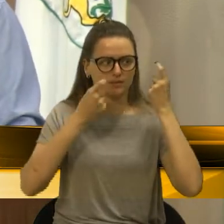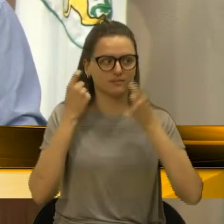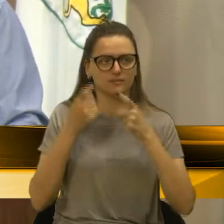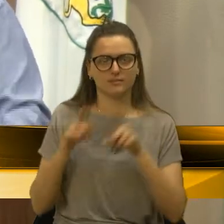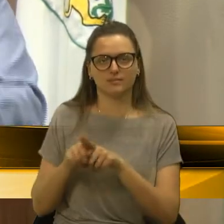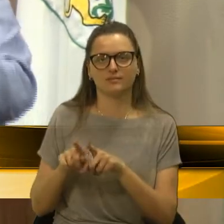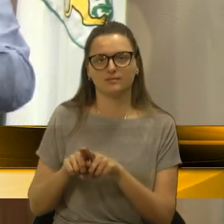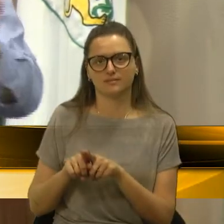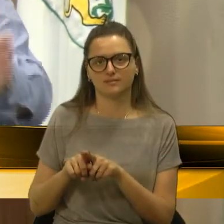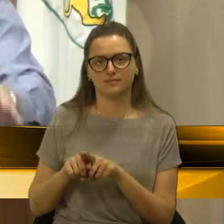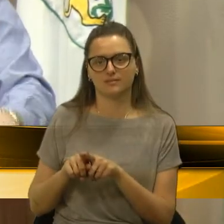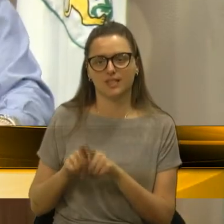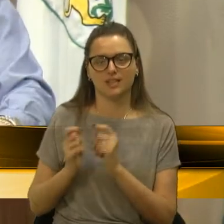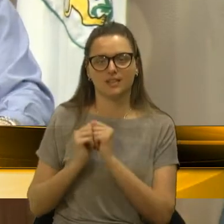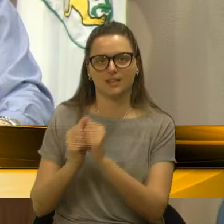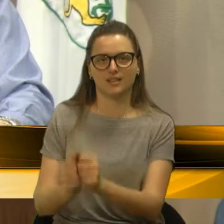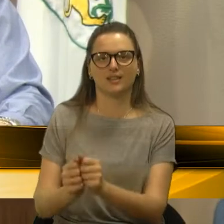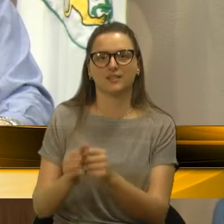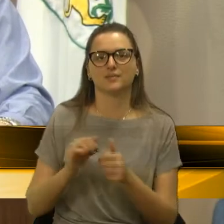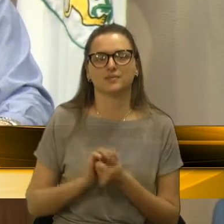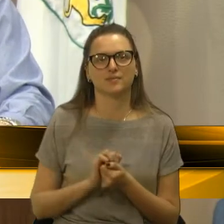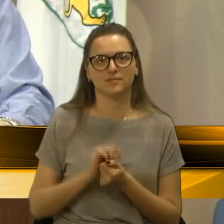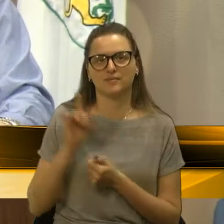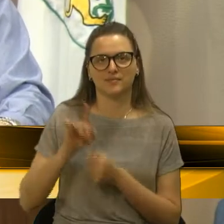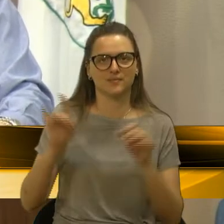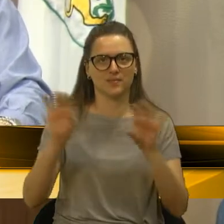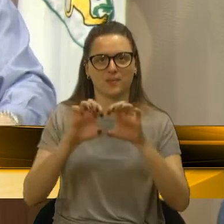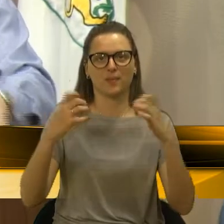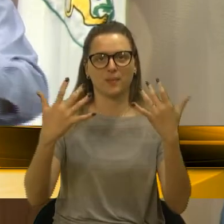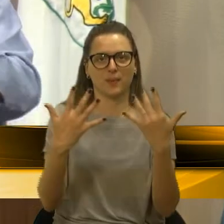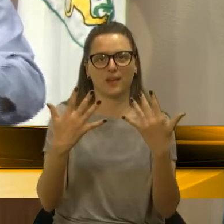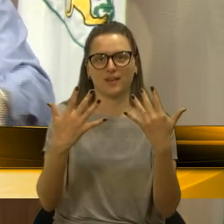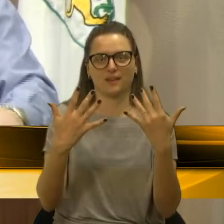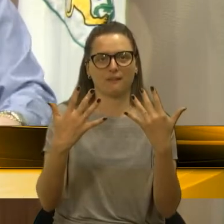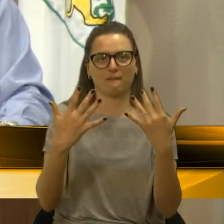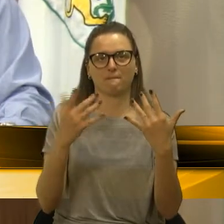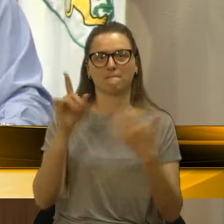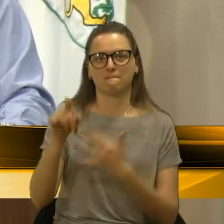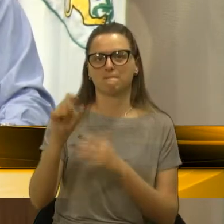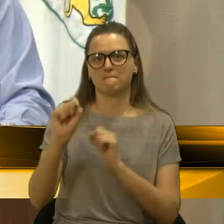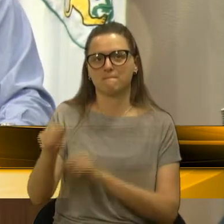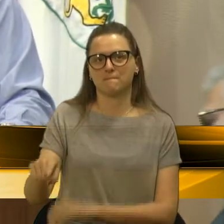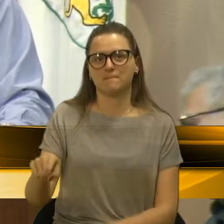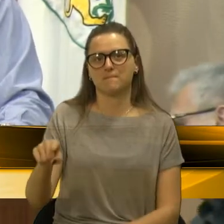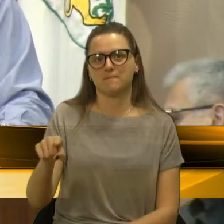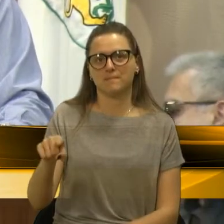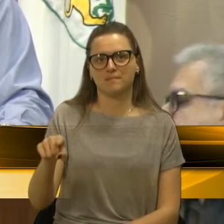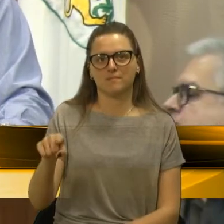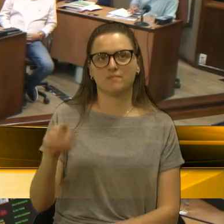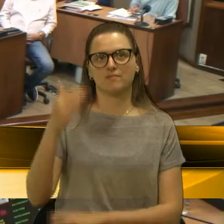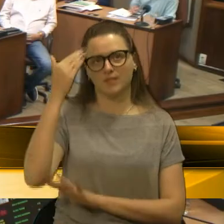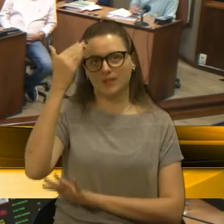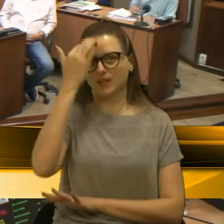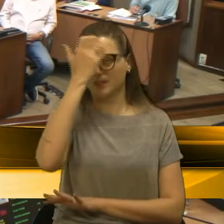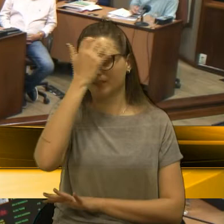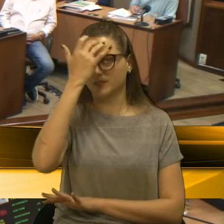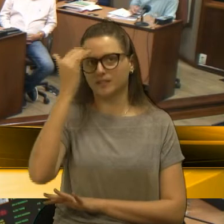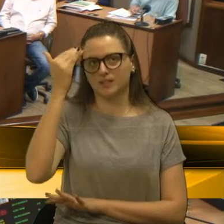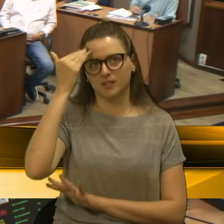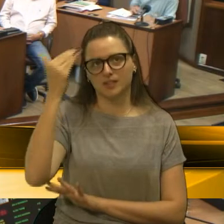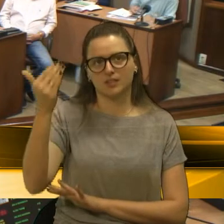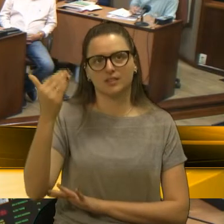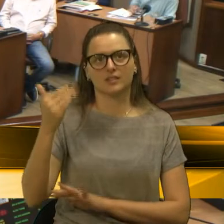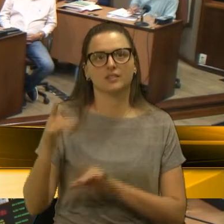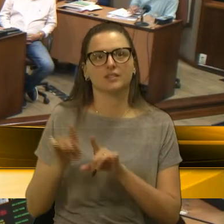quero compartilhar com os demais colegas, se eventualmente quiserem usar a palavra. Vereador. Essa parte. Obrigado, vereador Eloy. Olha,